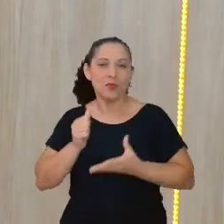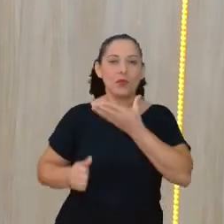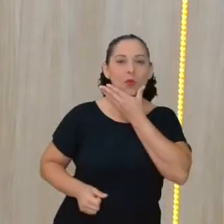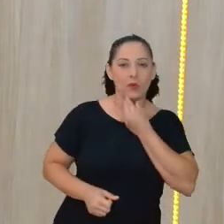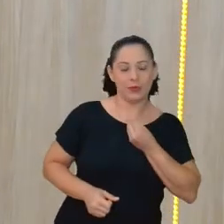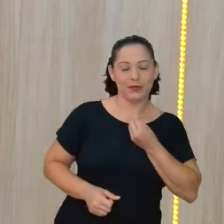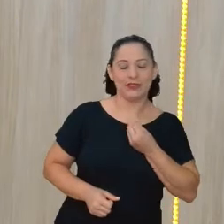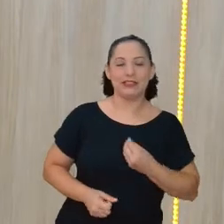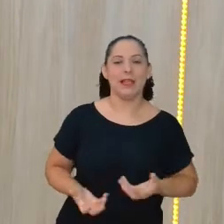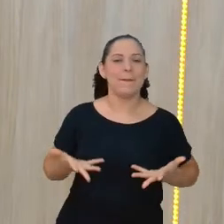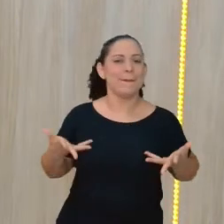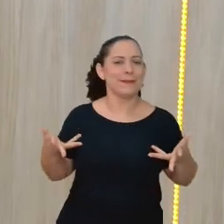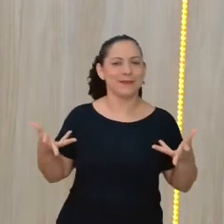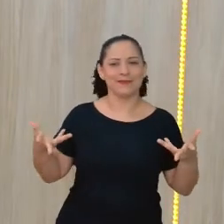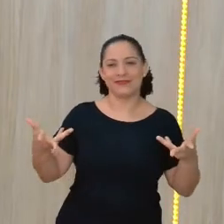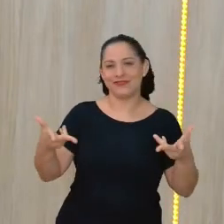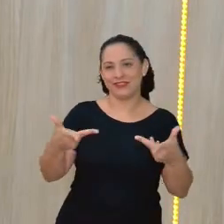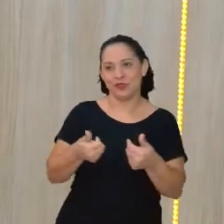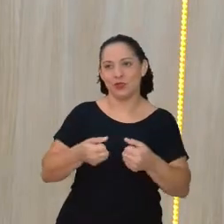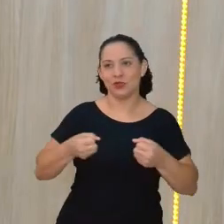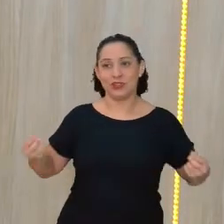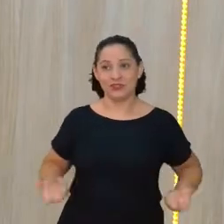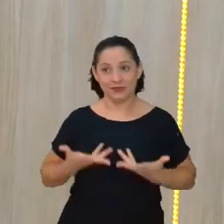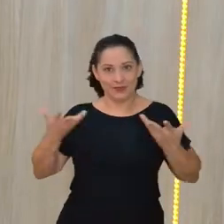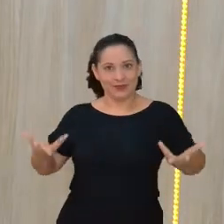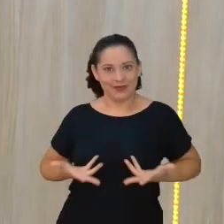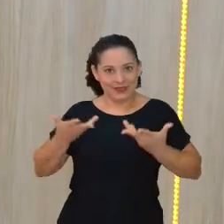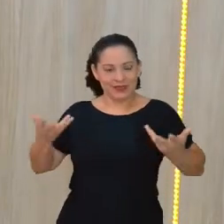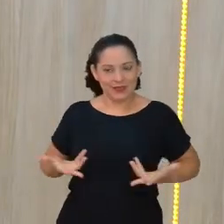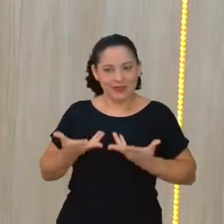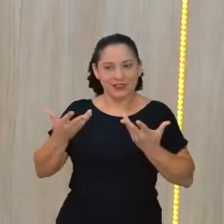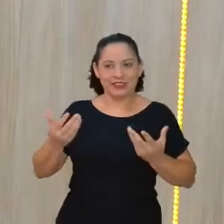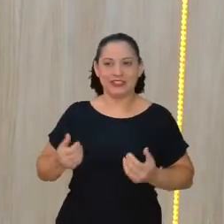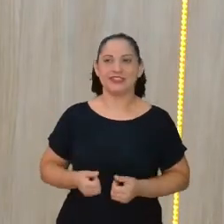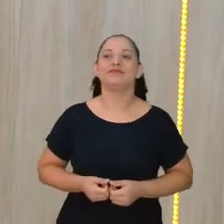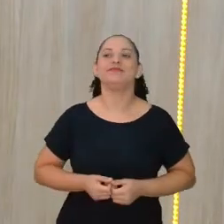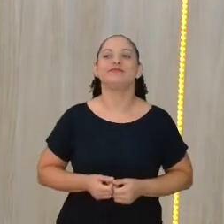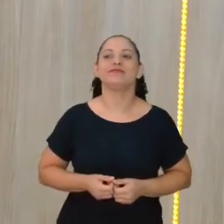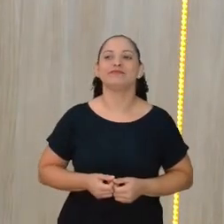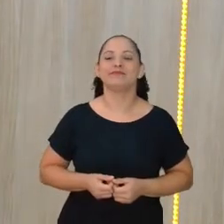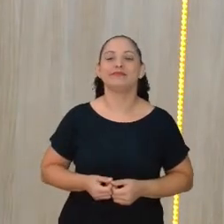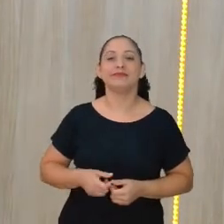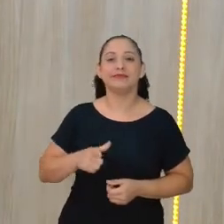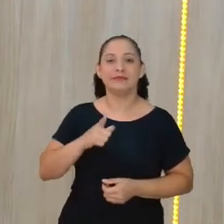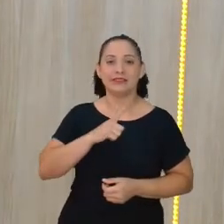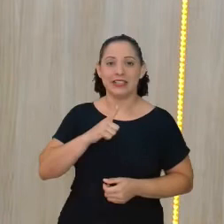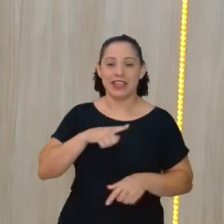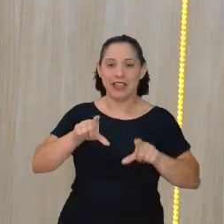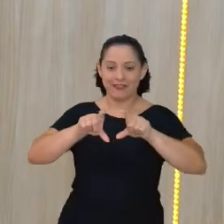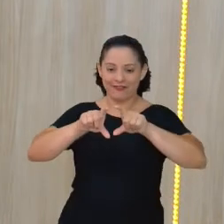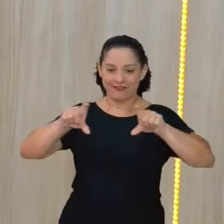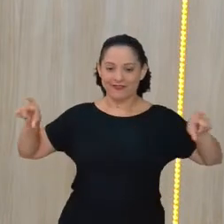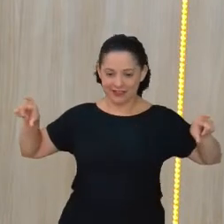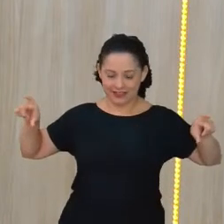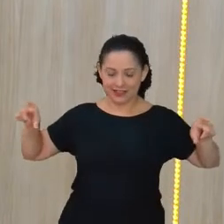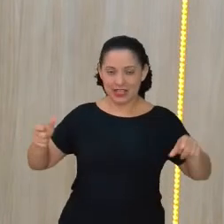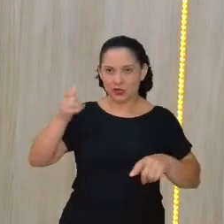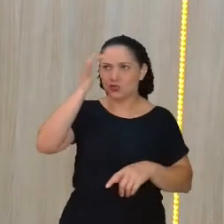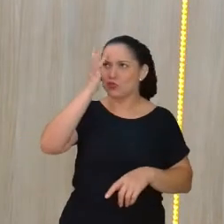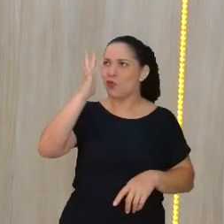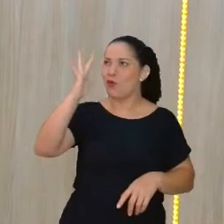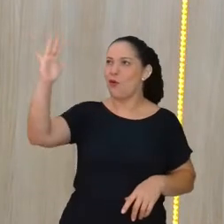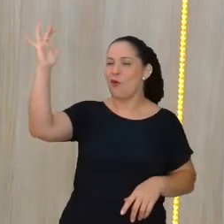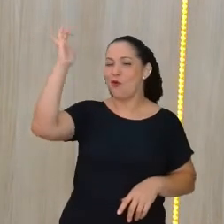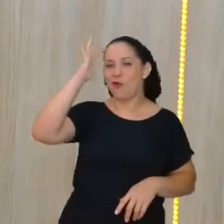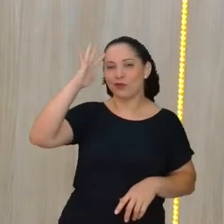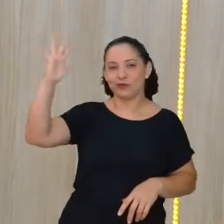são encantadores, que são inspiradores para a gente. Tá? Eu trouxe exatamente a fala dos sonhos. Eu